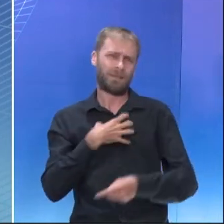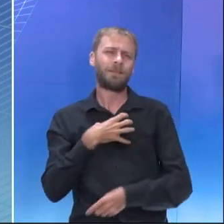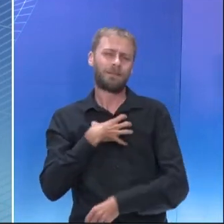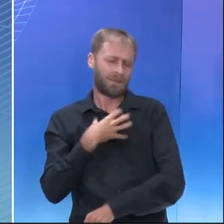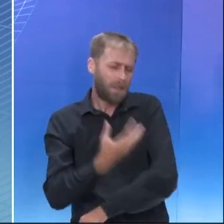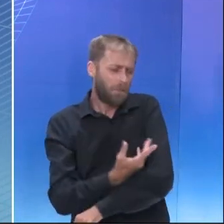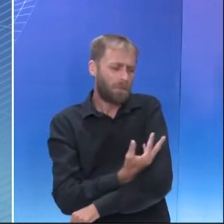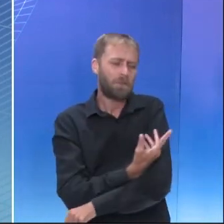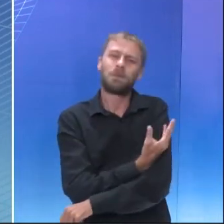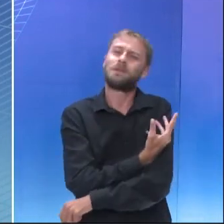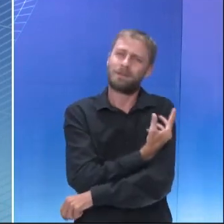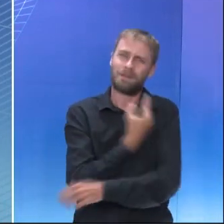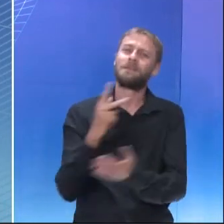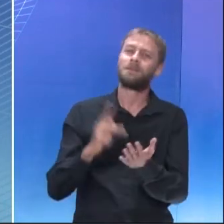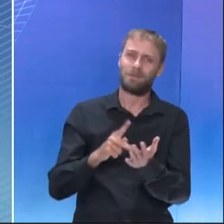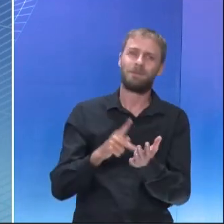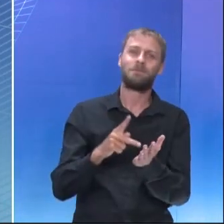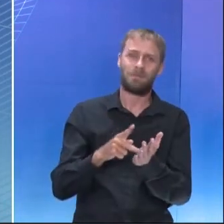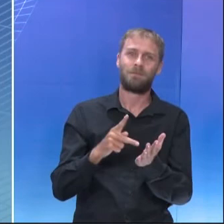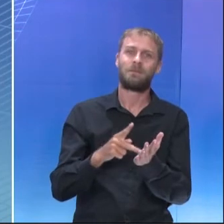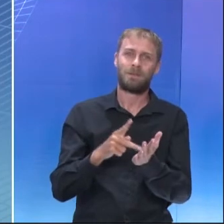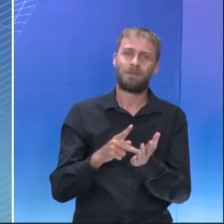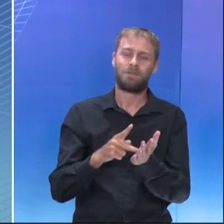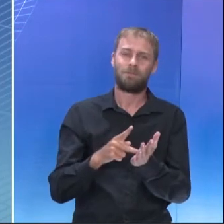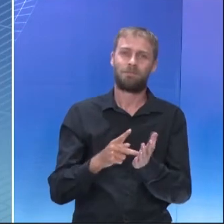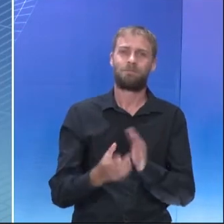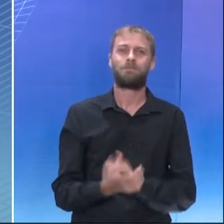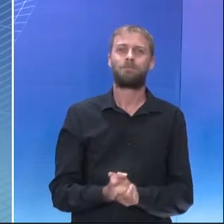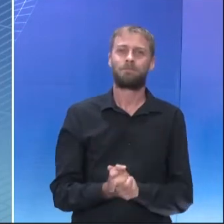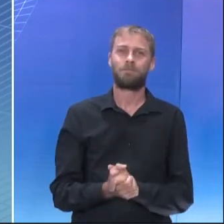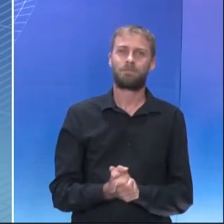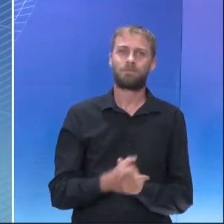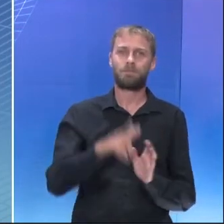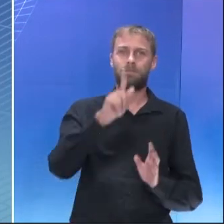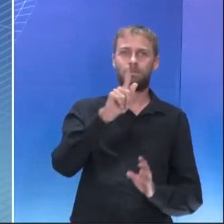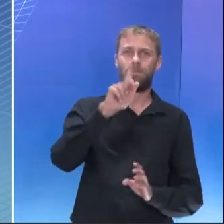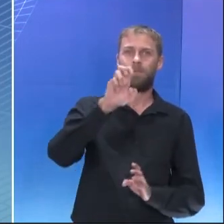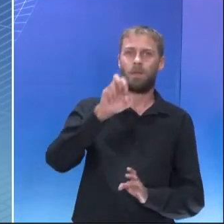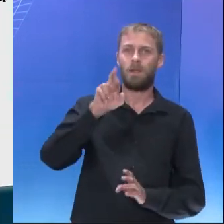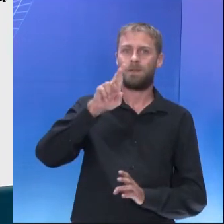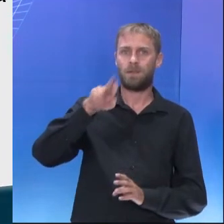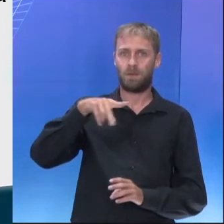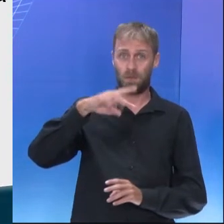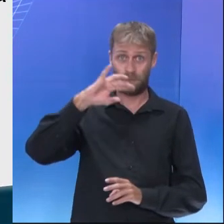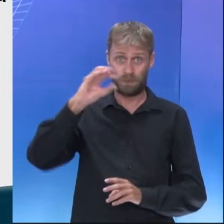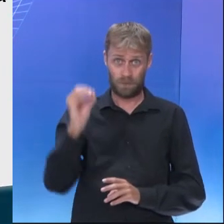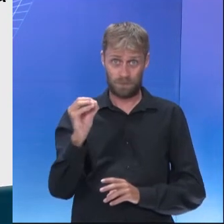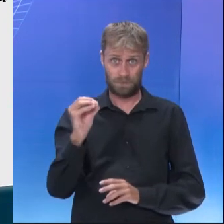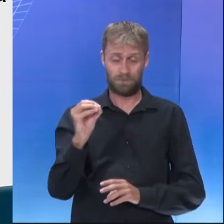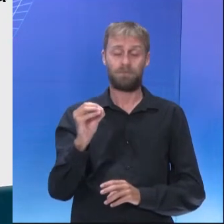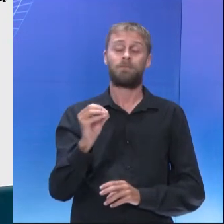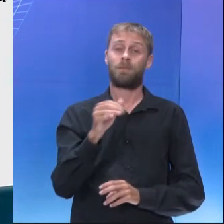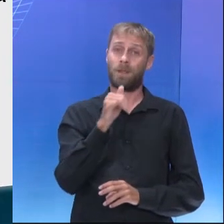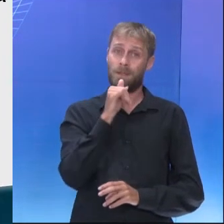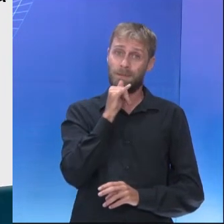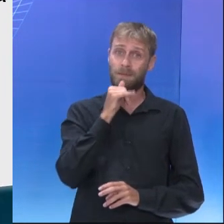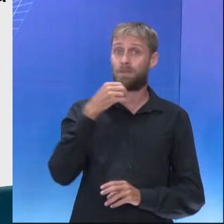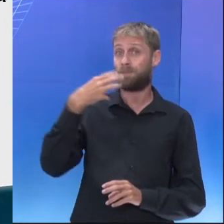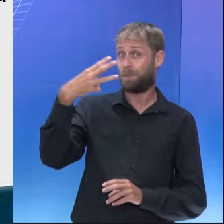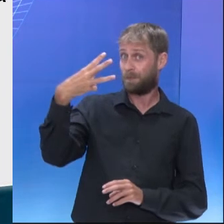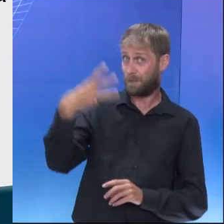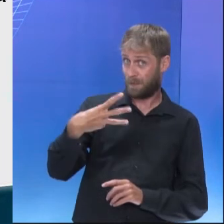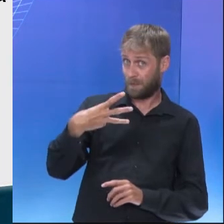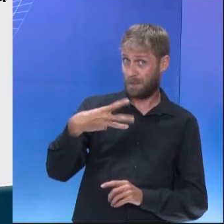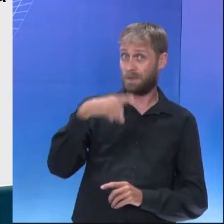uma emoção real, dá uma sensação boa, né? Isso é o gerúndio, tá bom? Então, nós temos esses 3 casos que vocês vão